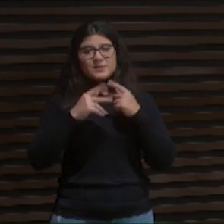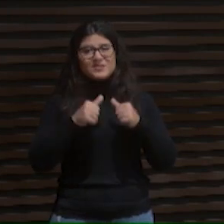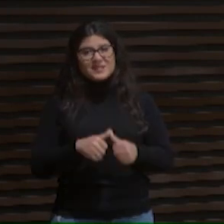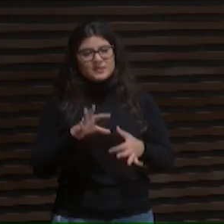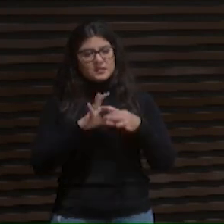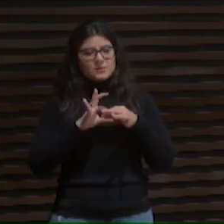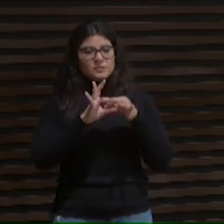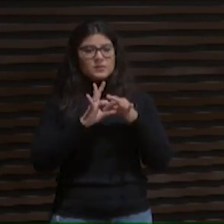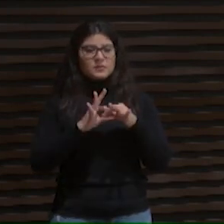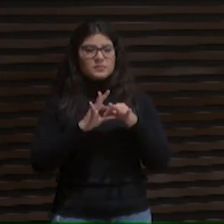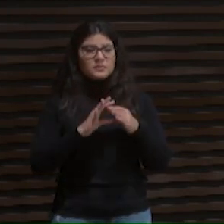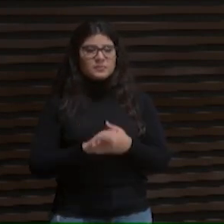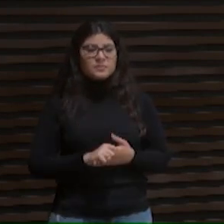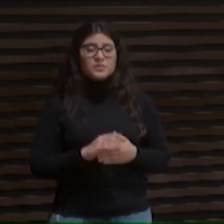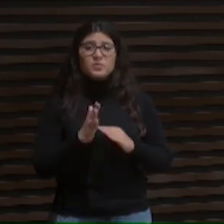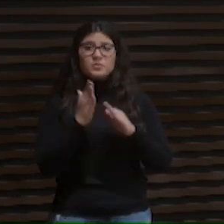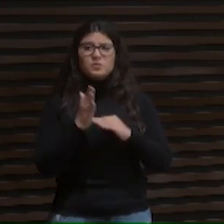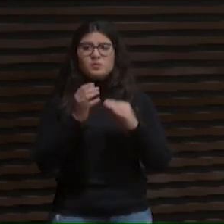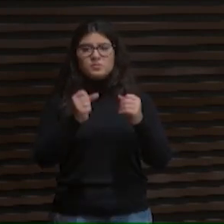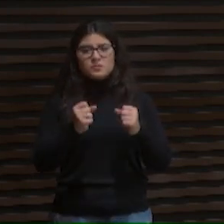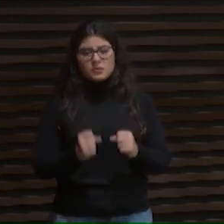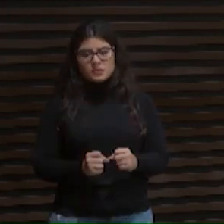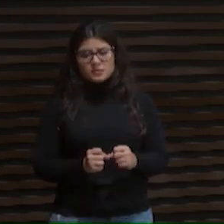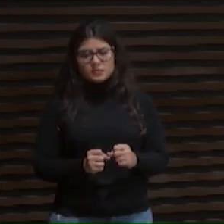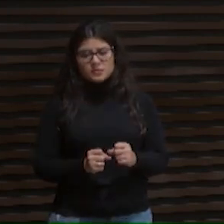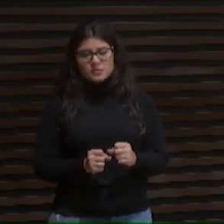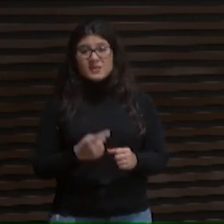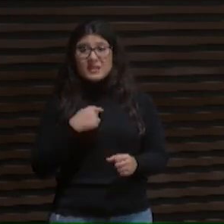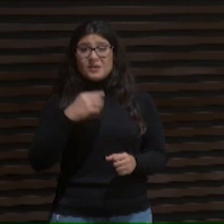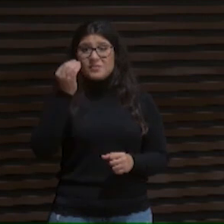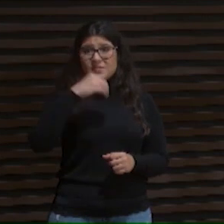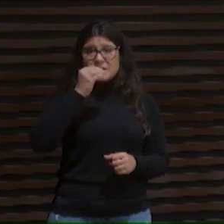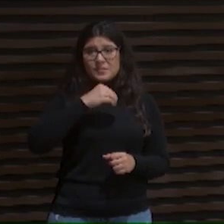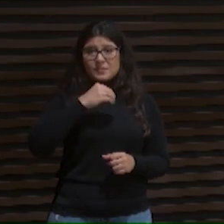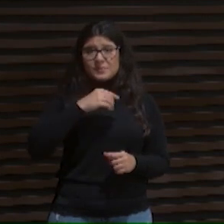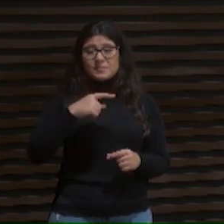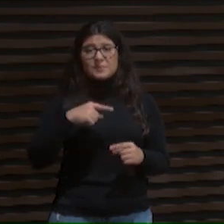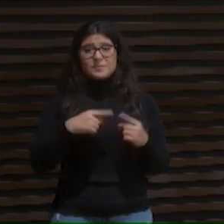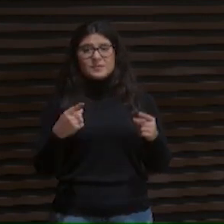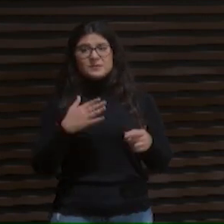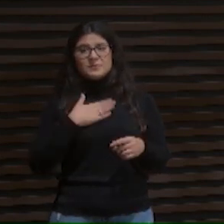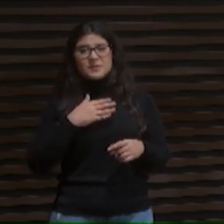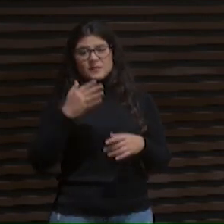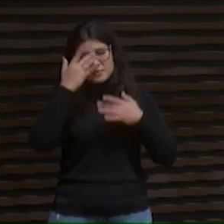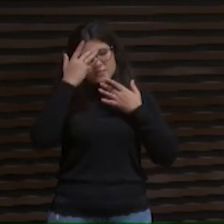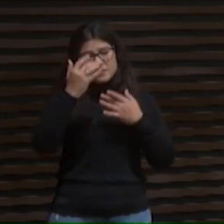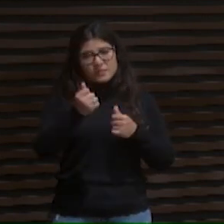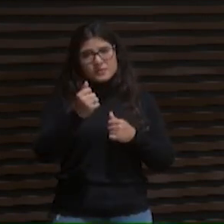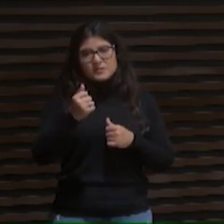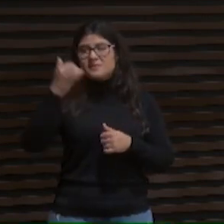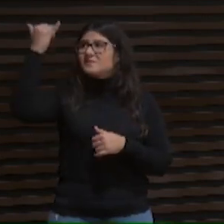contexto. Tudo posso. Olha, eu sou fraco, mas a minha força vem do Senhor. Mas